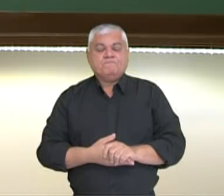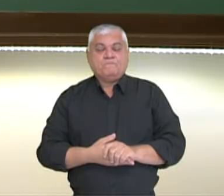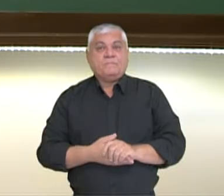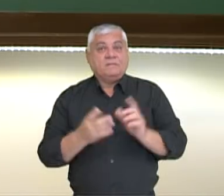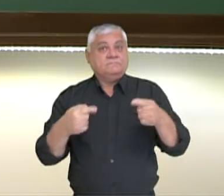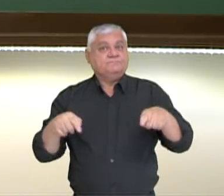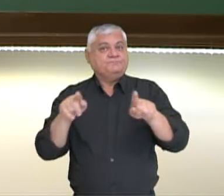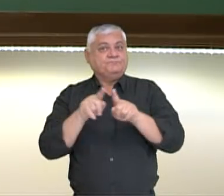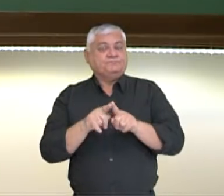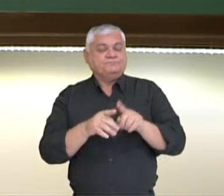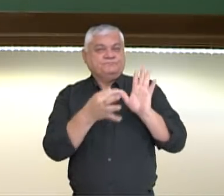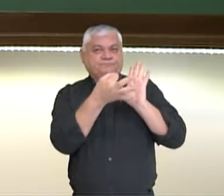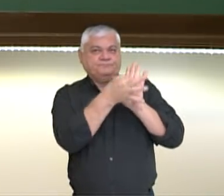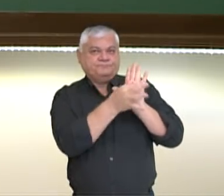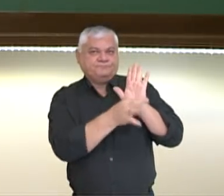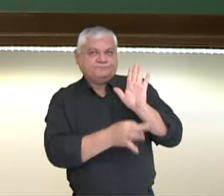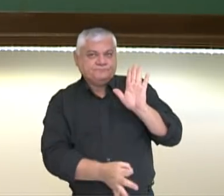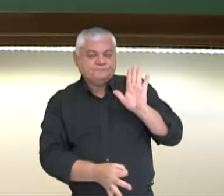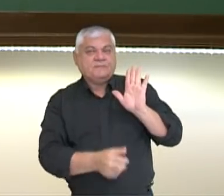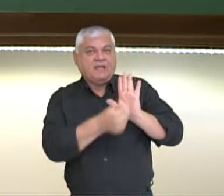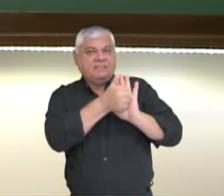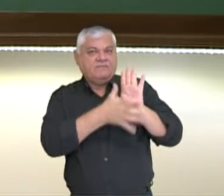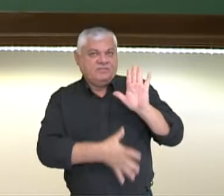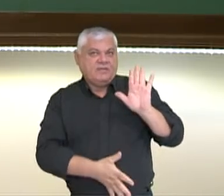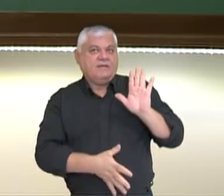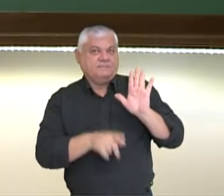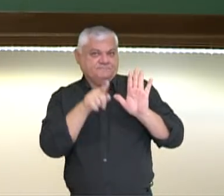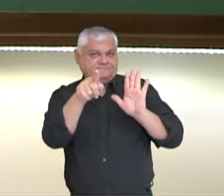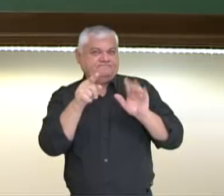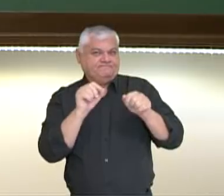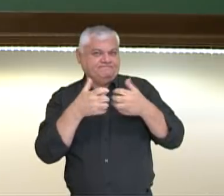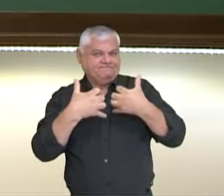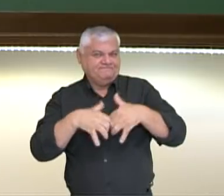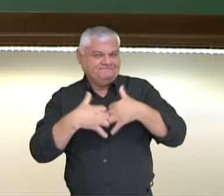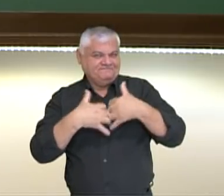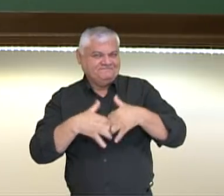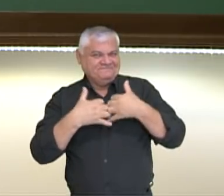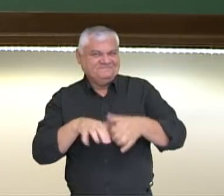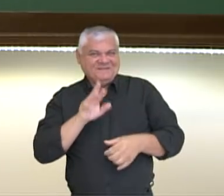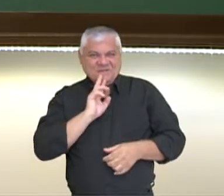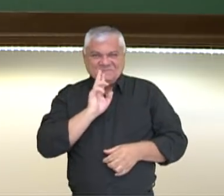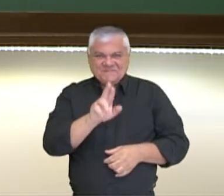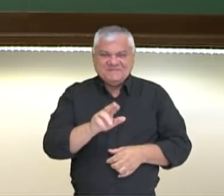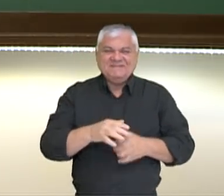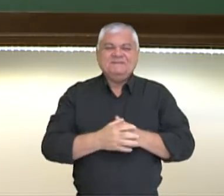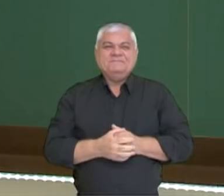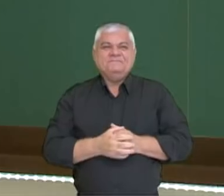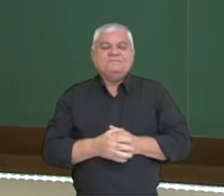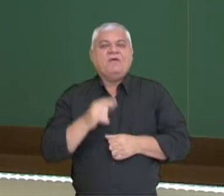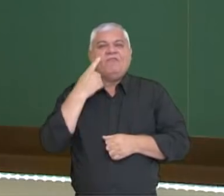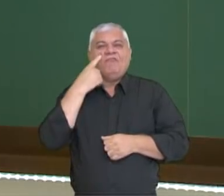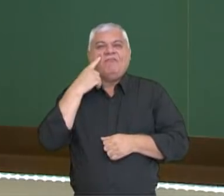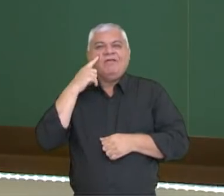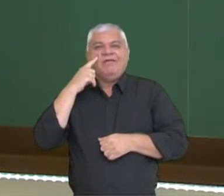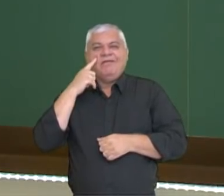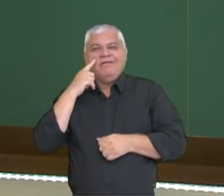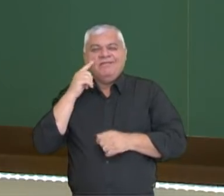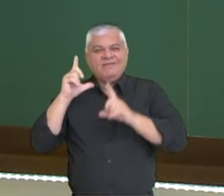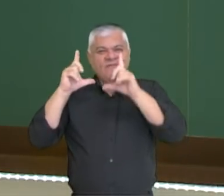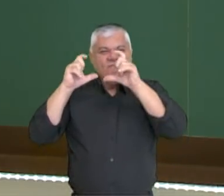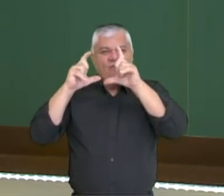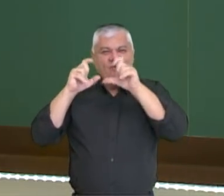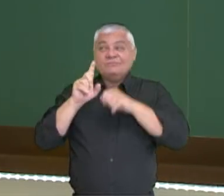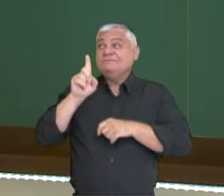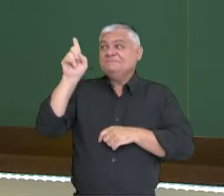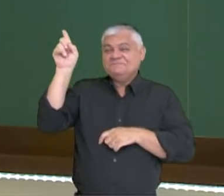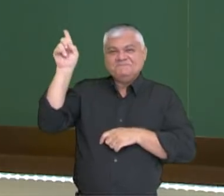Voltamos então com a correção das atividades que eu deixei para vocês ali pensarem um pouquinho, analisando a imagem que nós